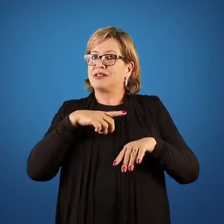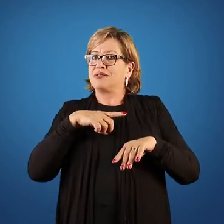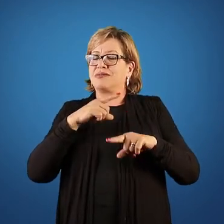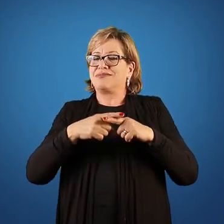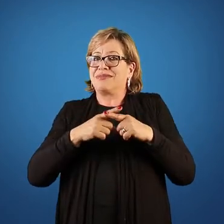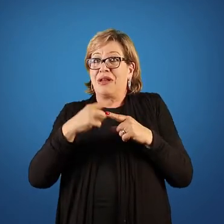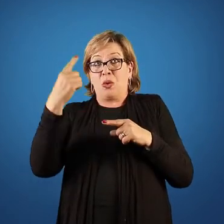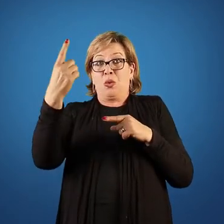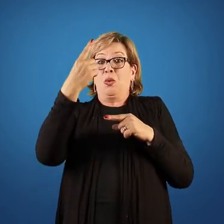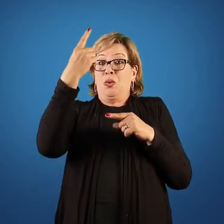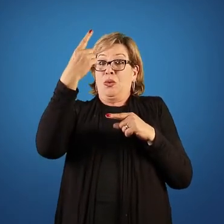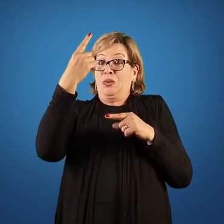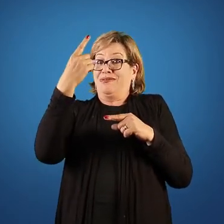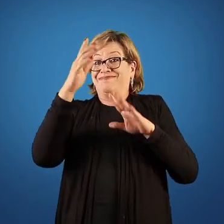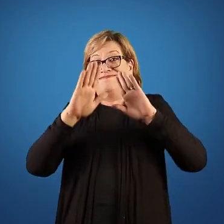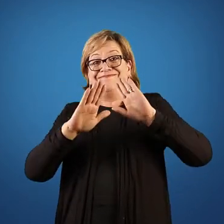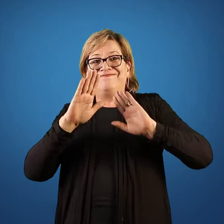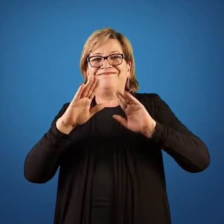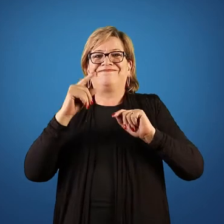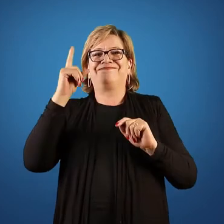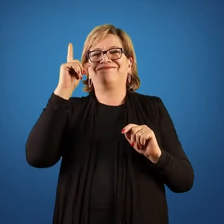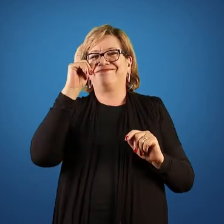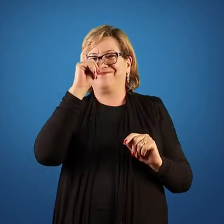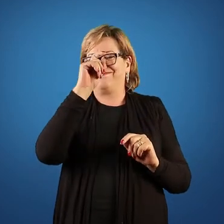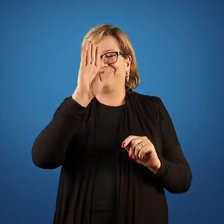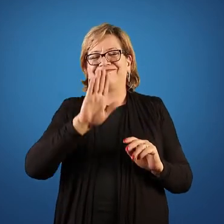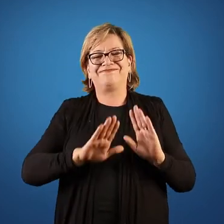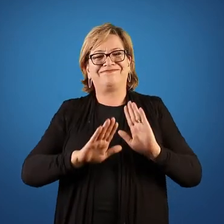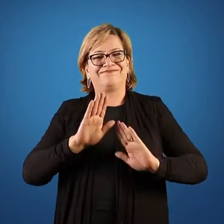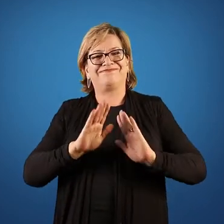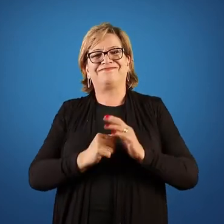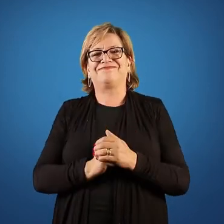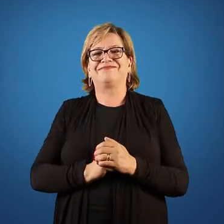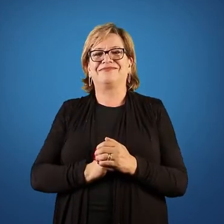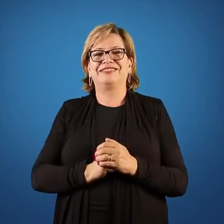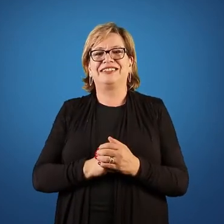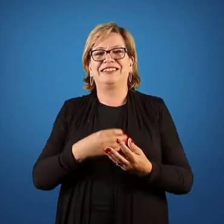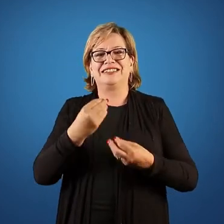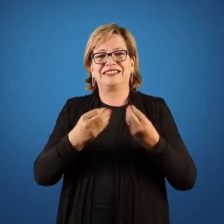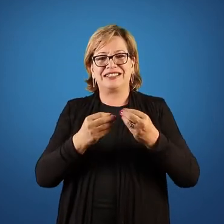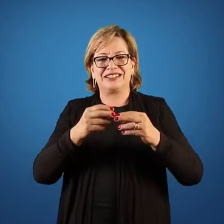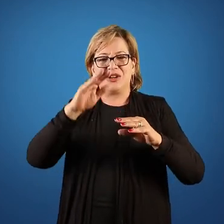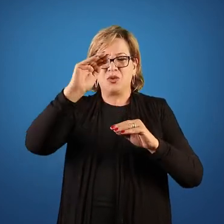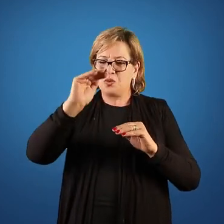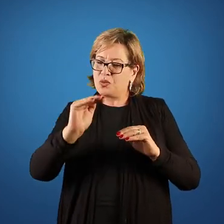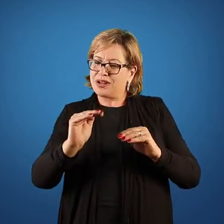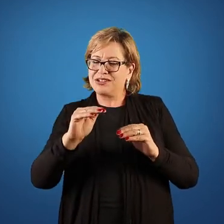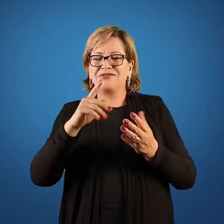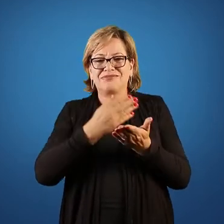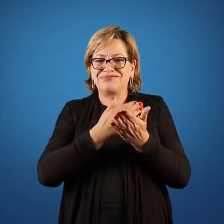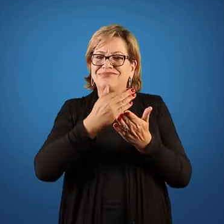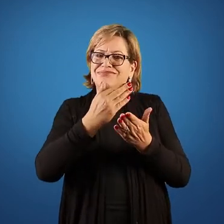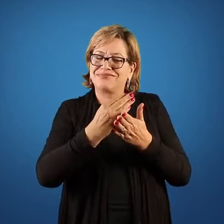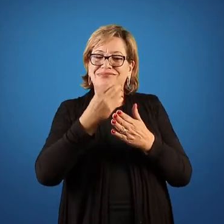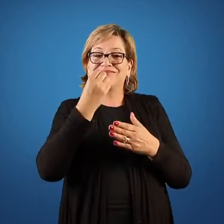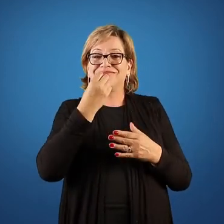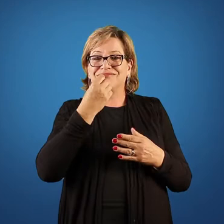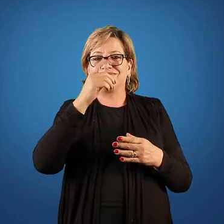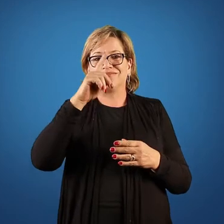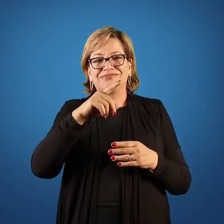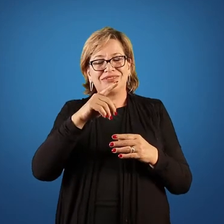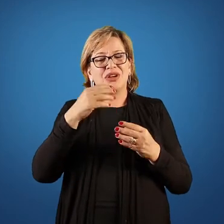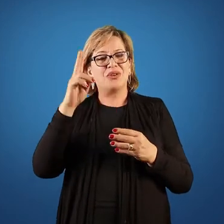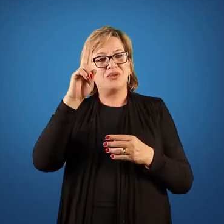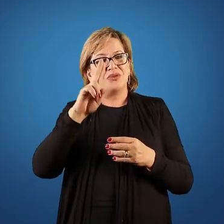alto, conforme nós mostramos antes. Então, ele realmente é um equipamento de iniciação que tem